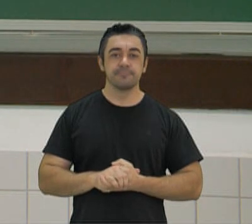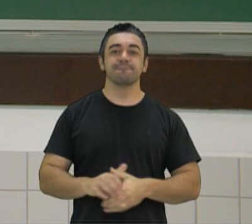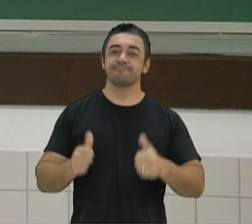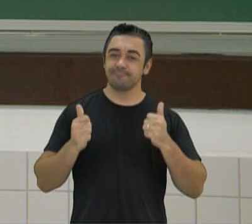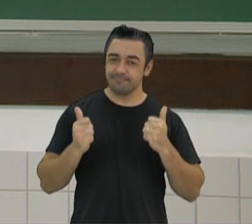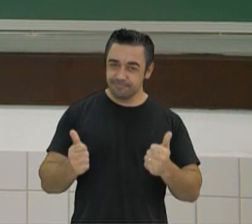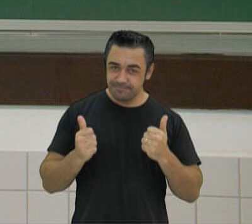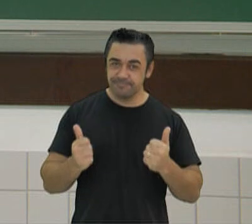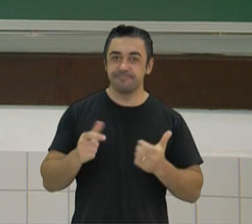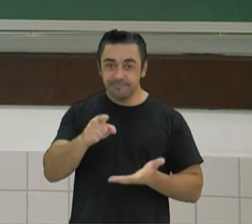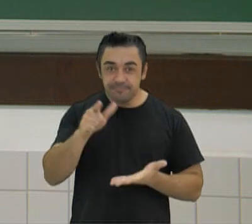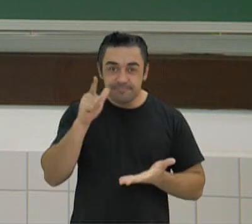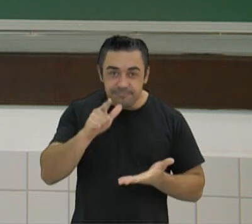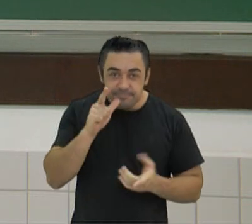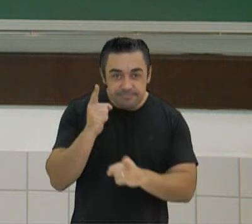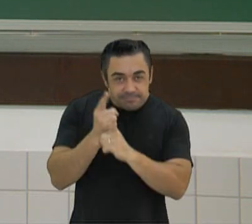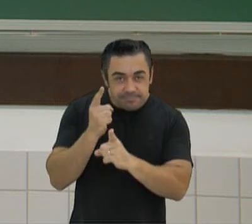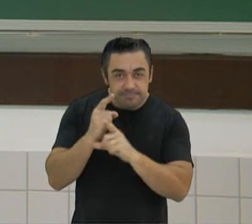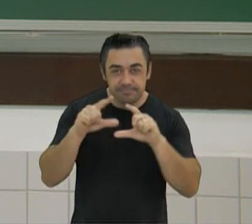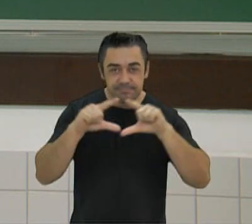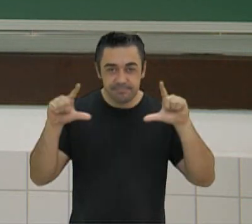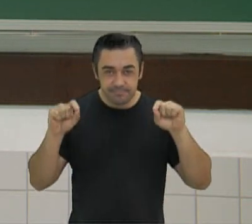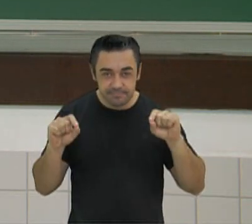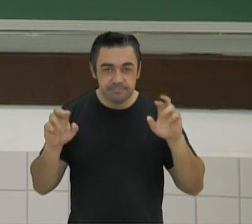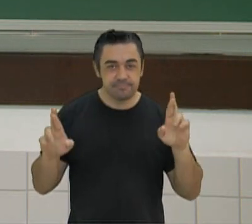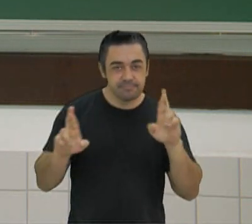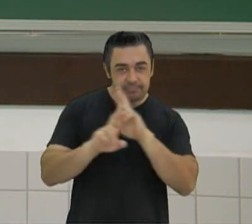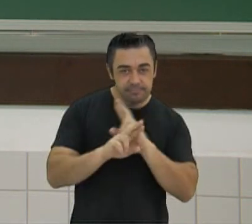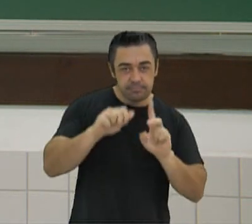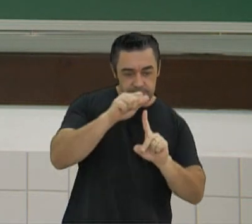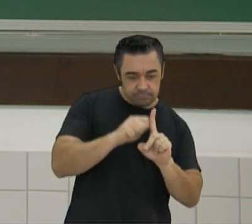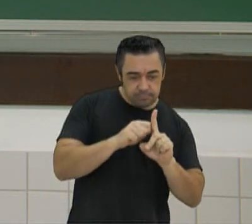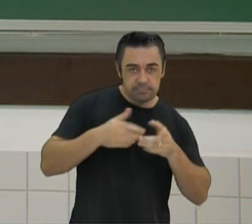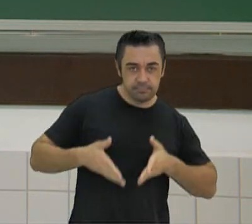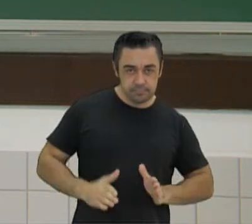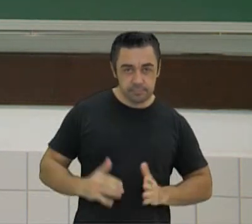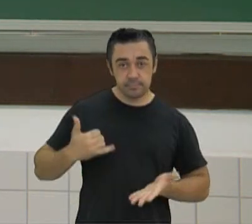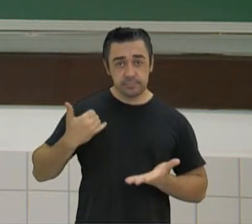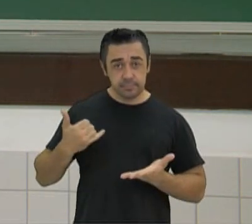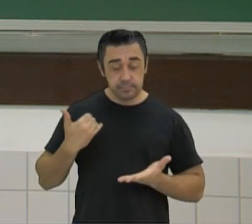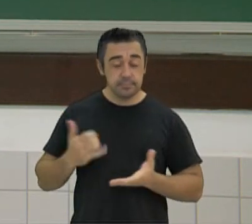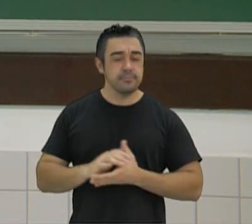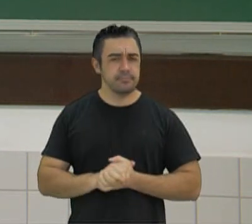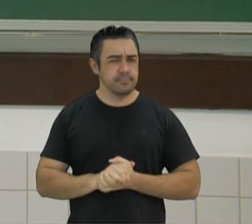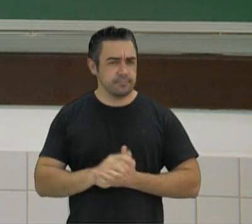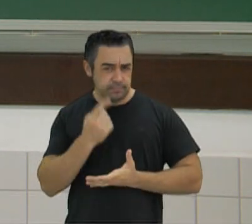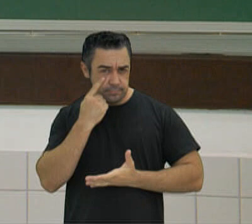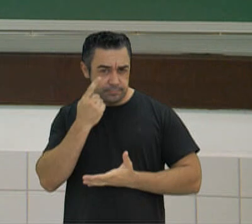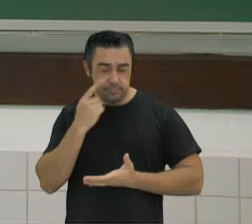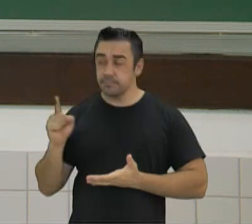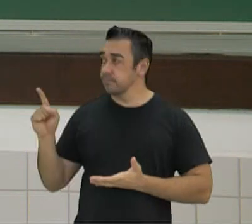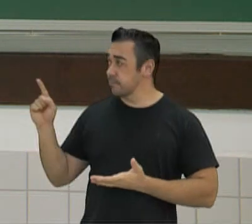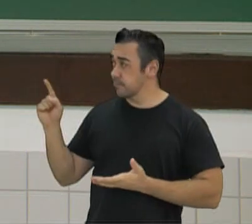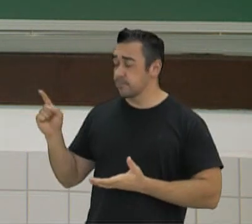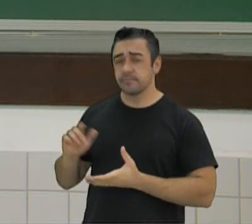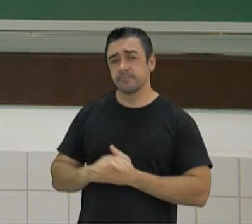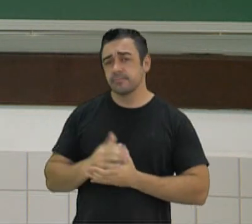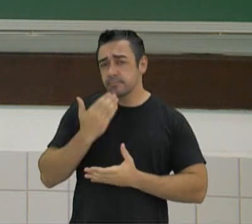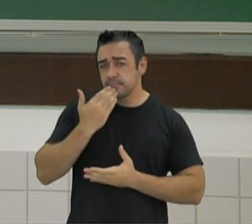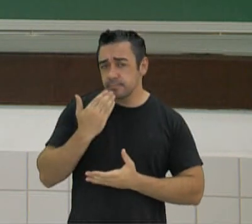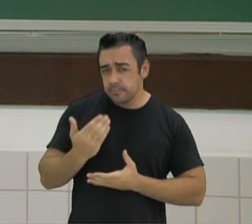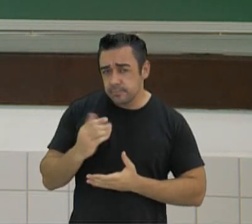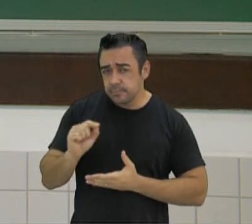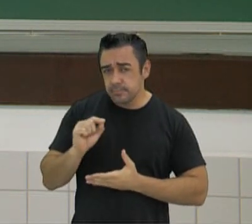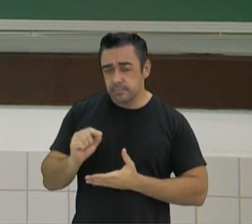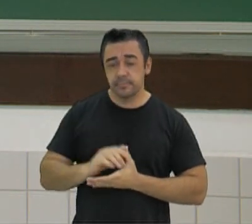Muito bem, galera, conseguiram encontrar a expressão que relaciona o mês de nascimento com a idade? Então vamos dar uma olhada aqui, ó. O que pede para